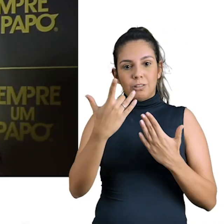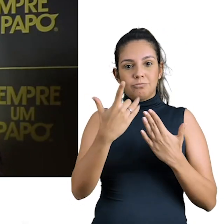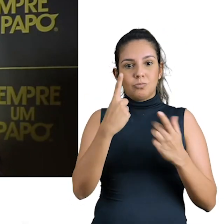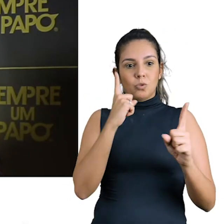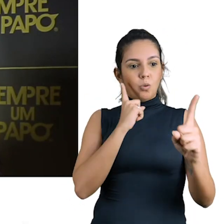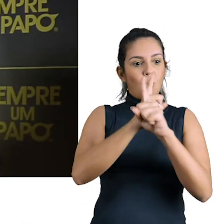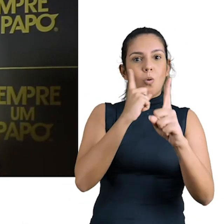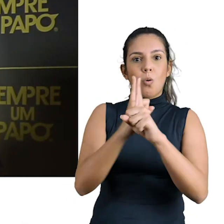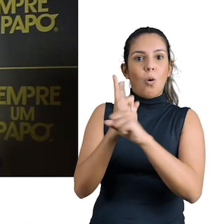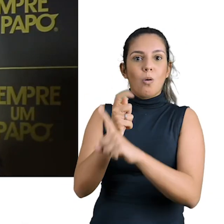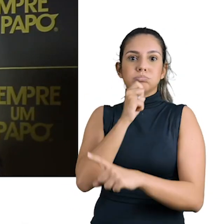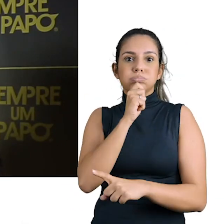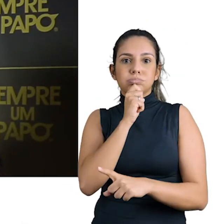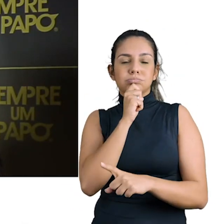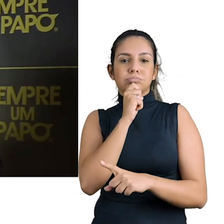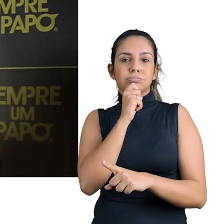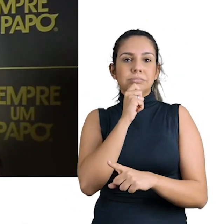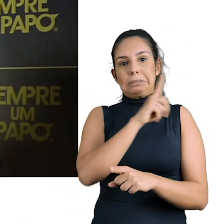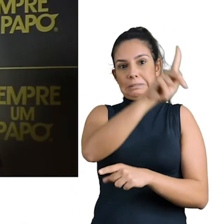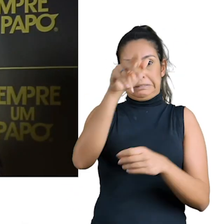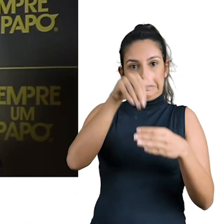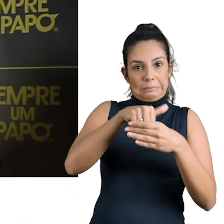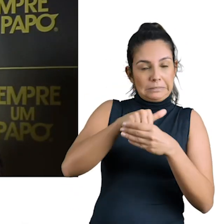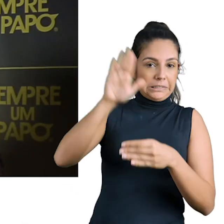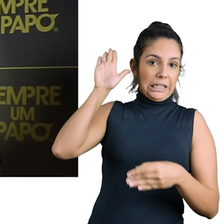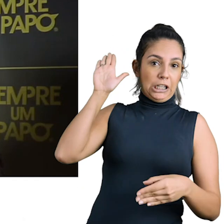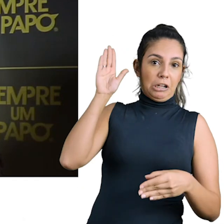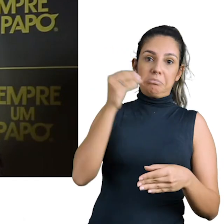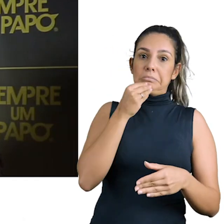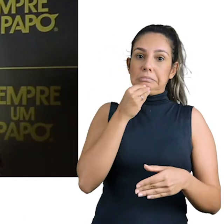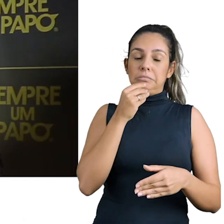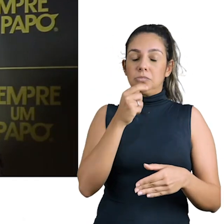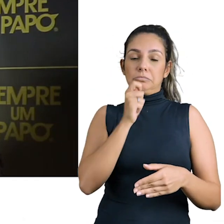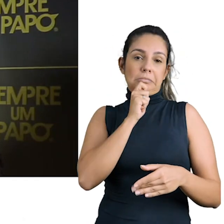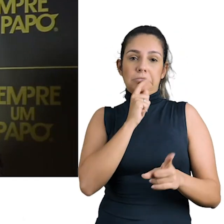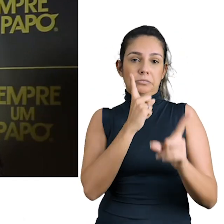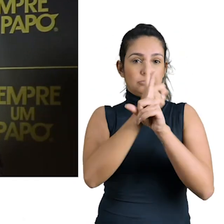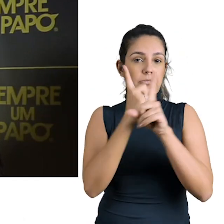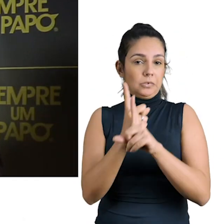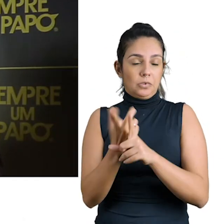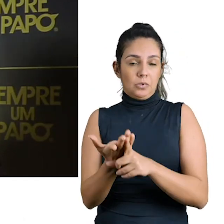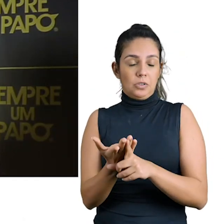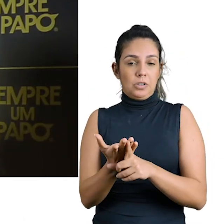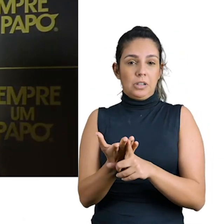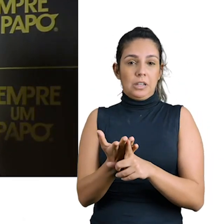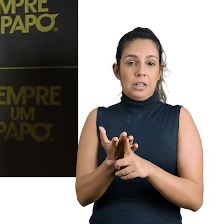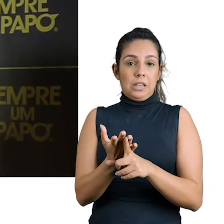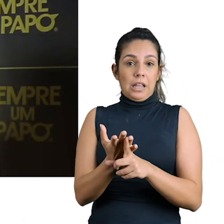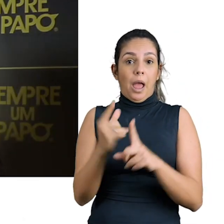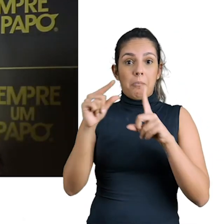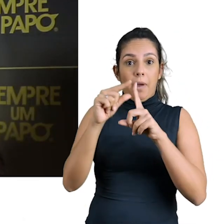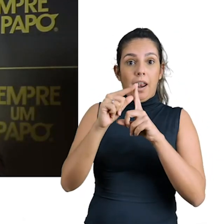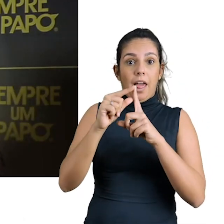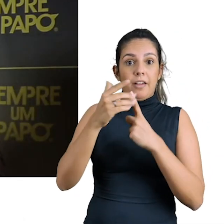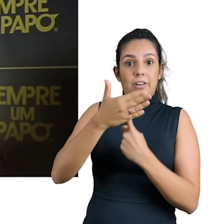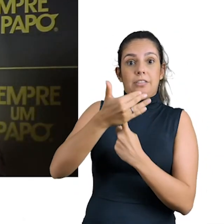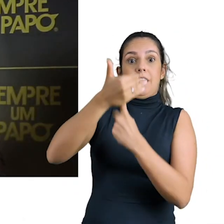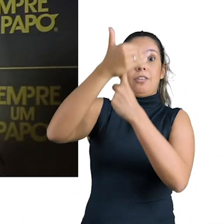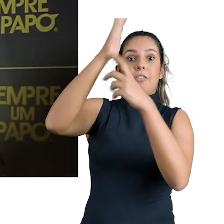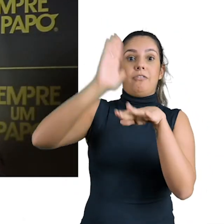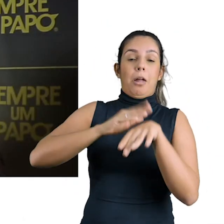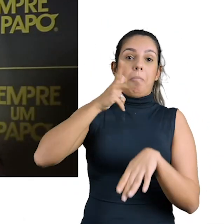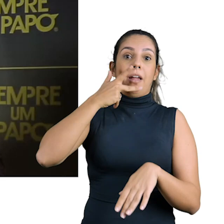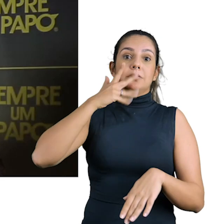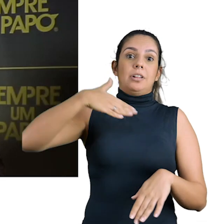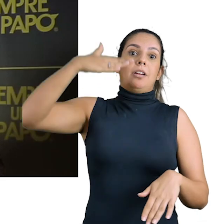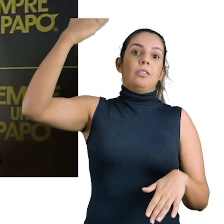vai ter encontro, né? Vai ser uma eleição na qual a palavra da tecnologia vai falar mais alto. E